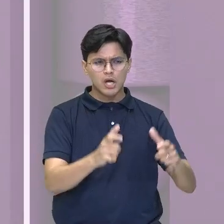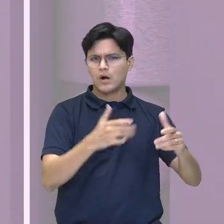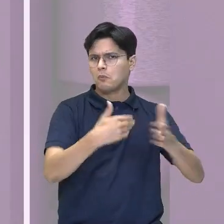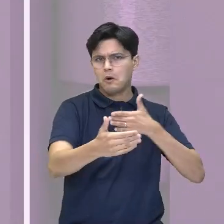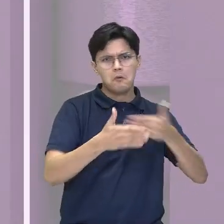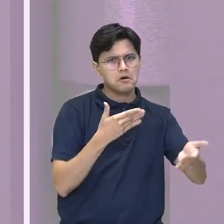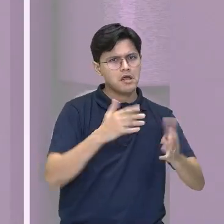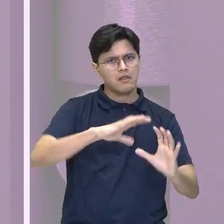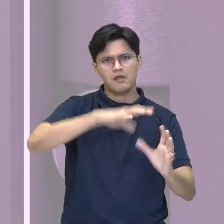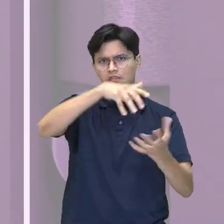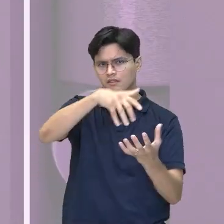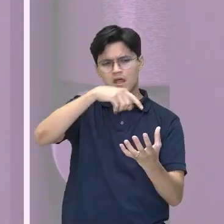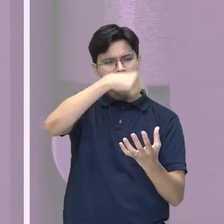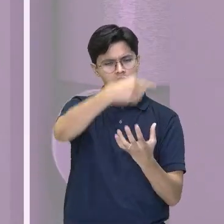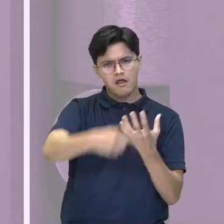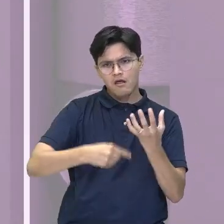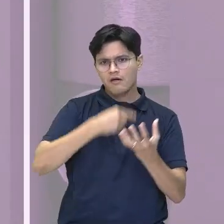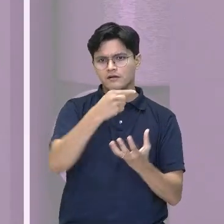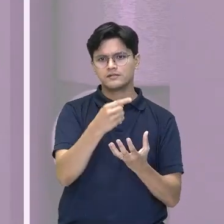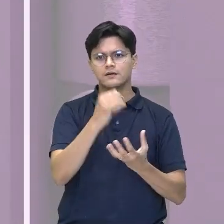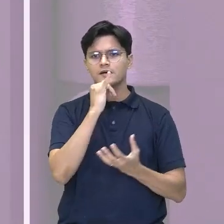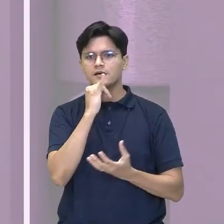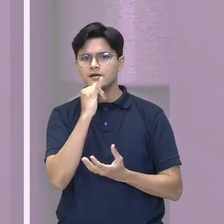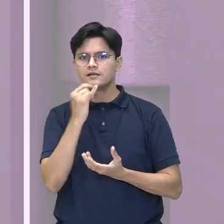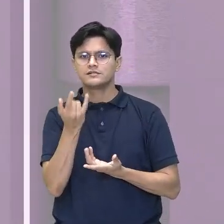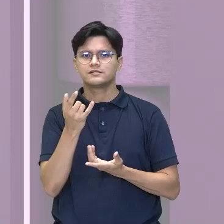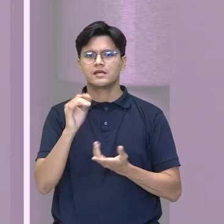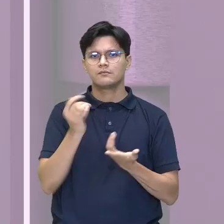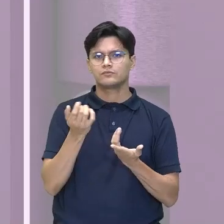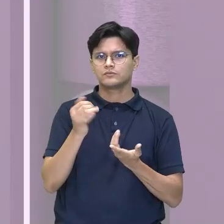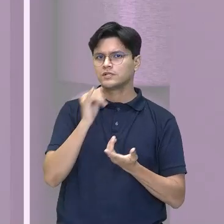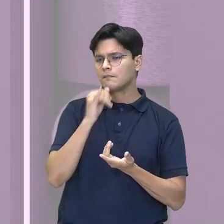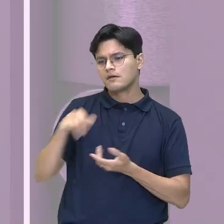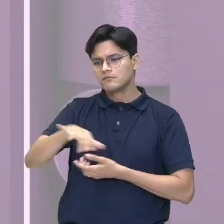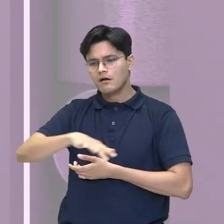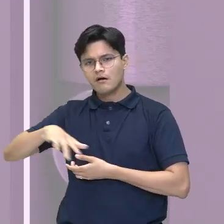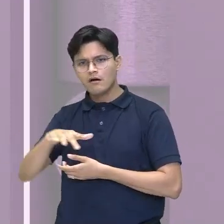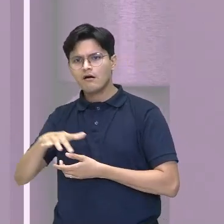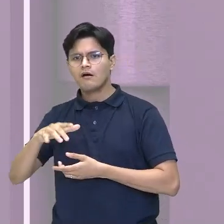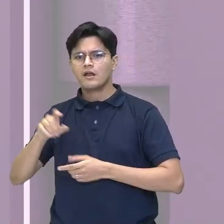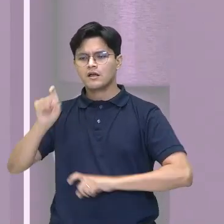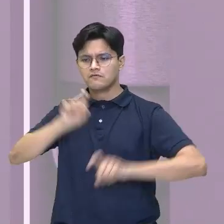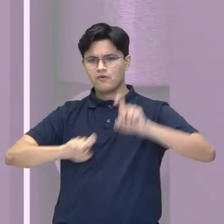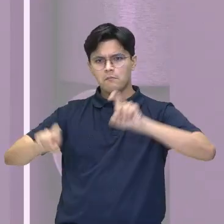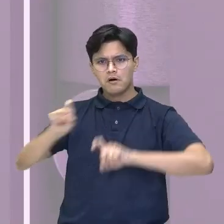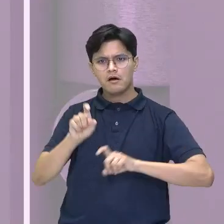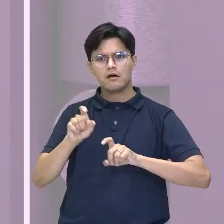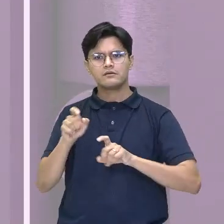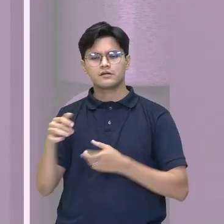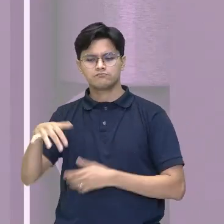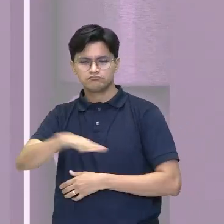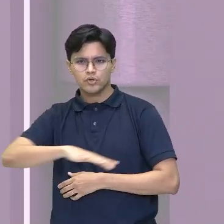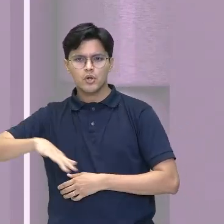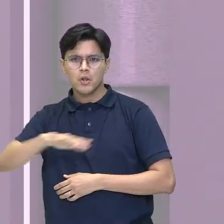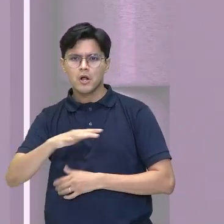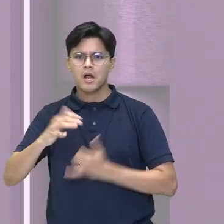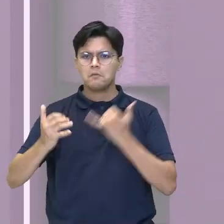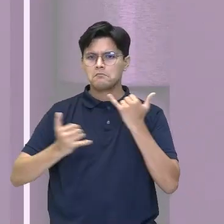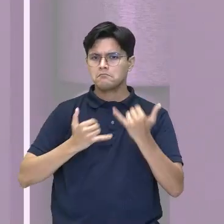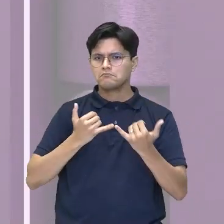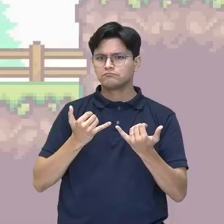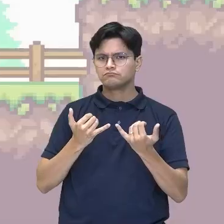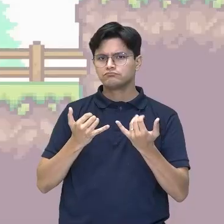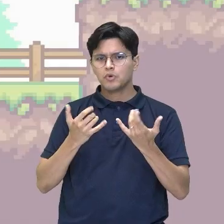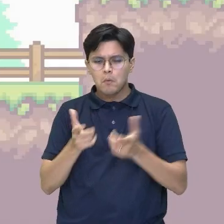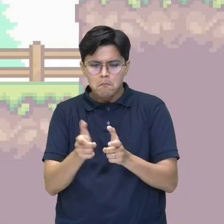Não. Sabe aquela parte ali da distração, da diversão, da informática e de jogos? Pois é, o plano cartesiano também está